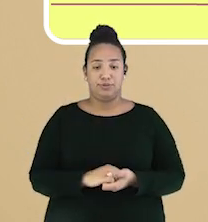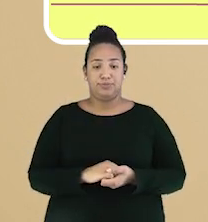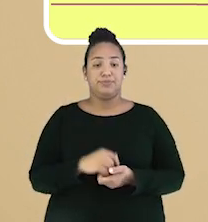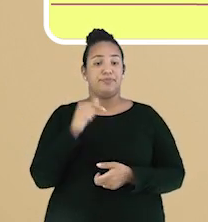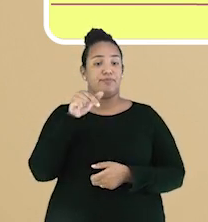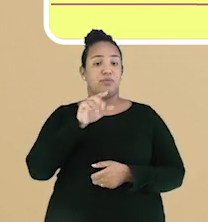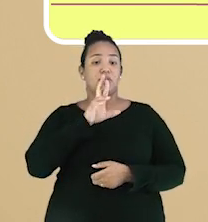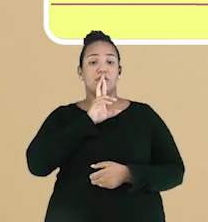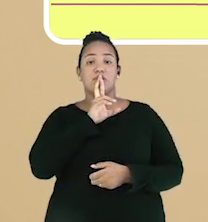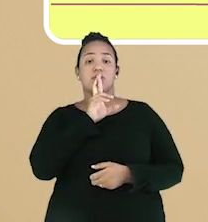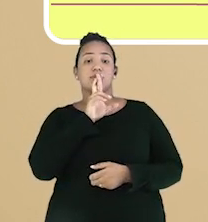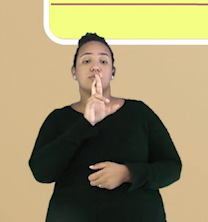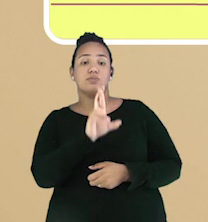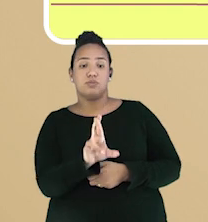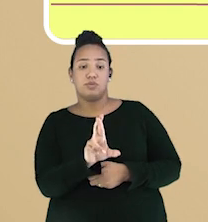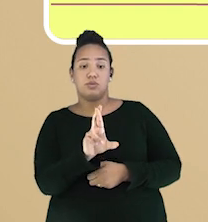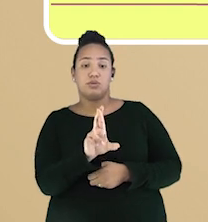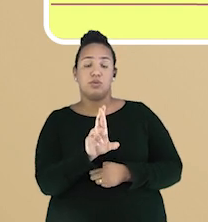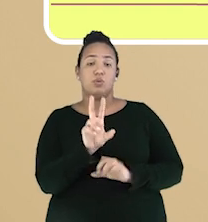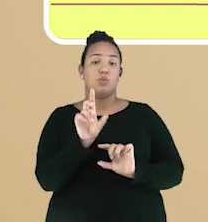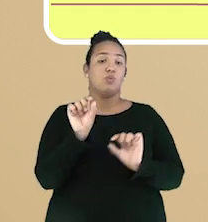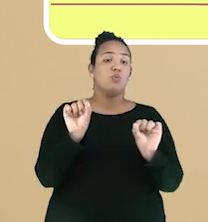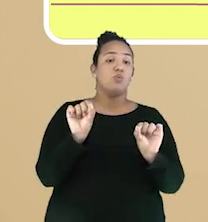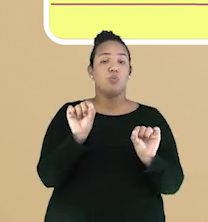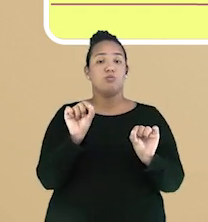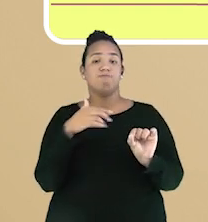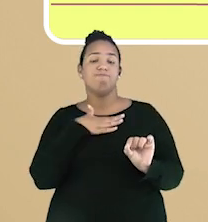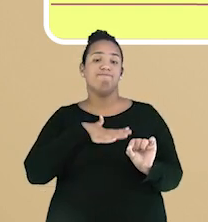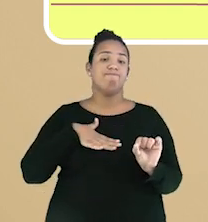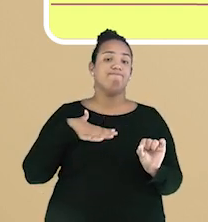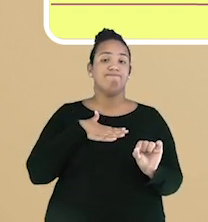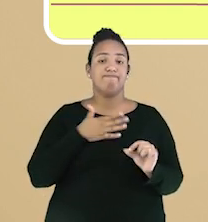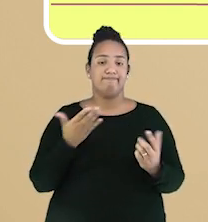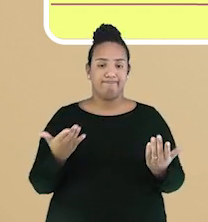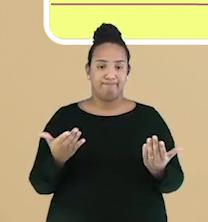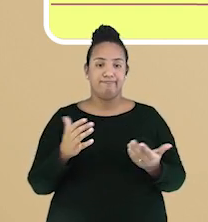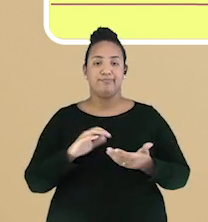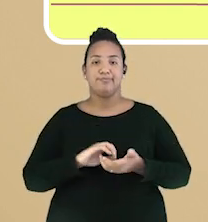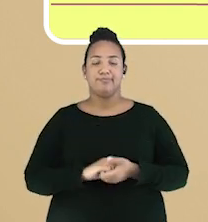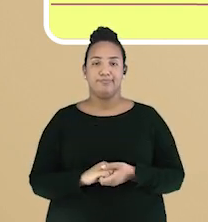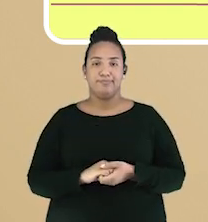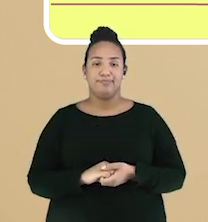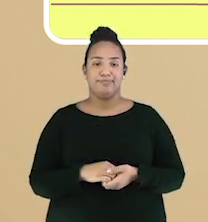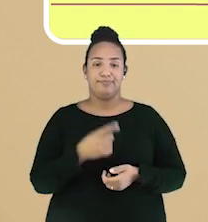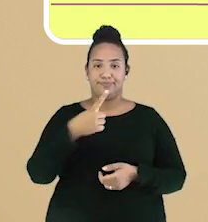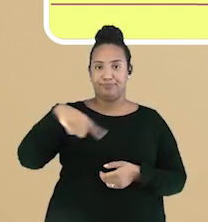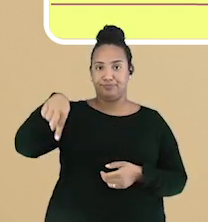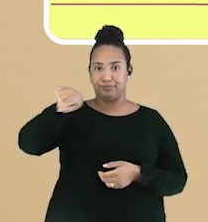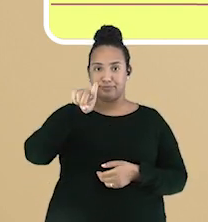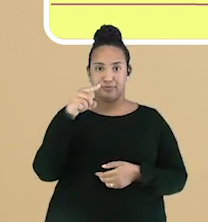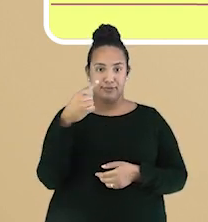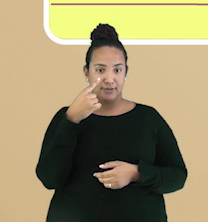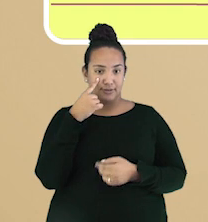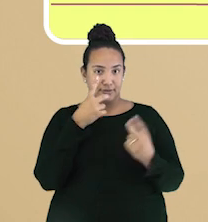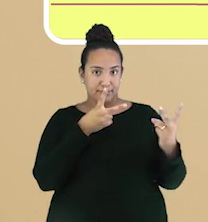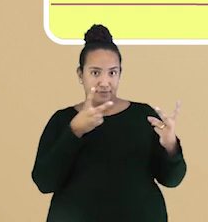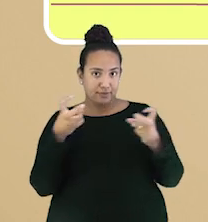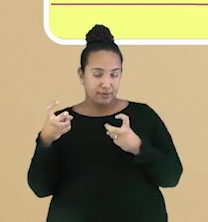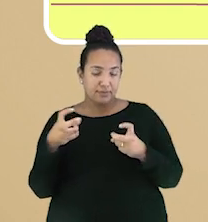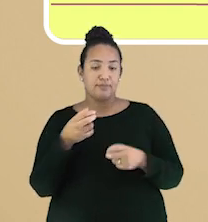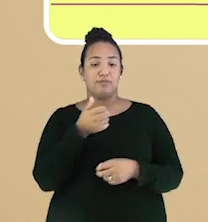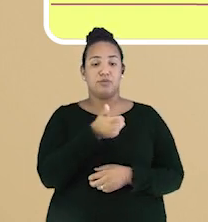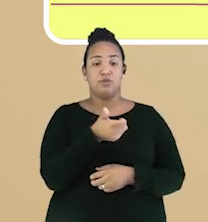respondendo o que elas acharam do filme. Conforme você está vendo ao lado, 12